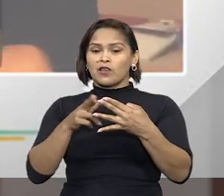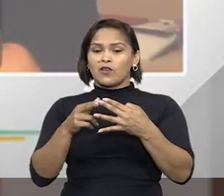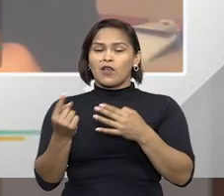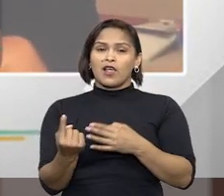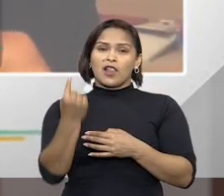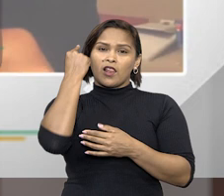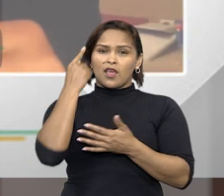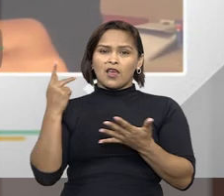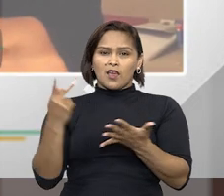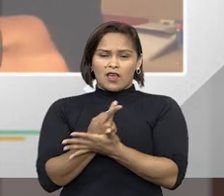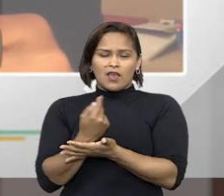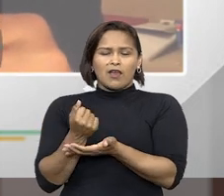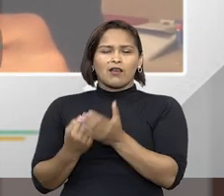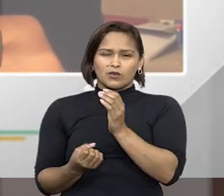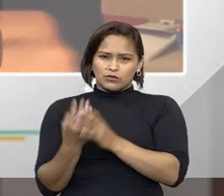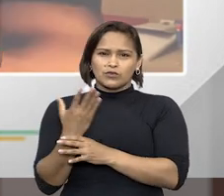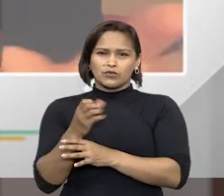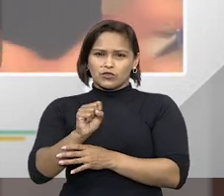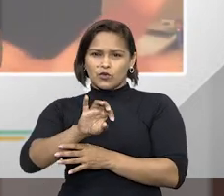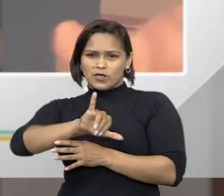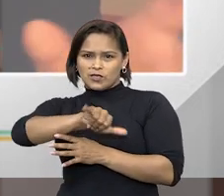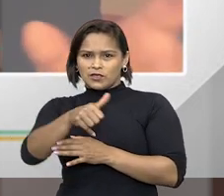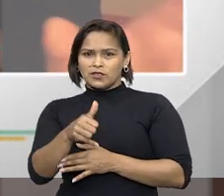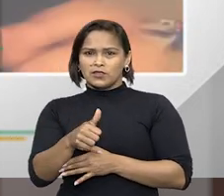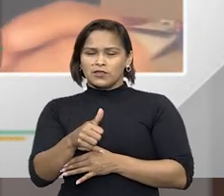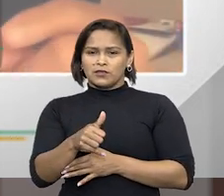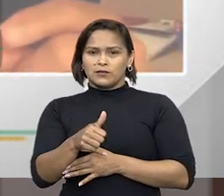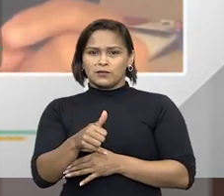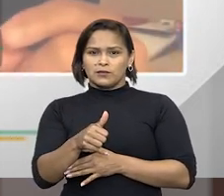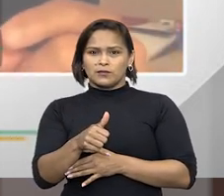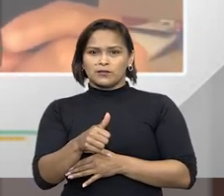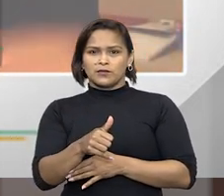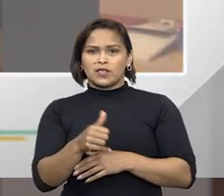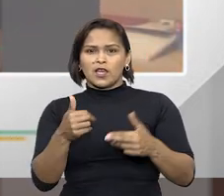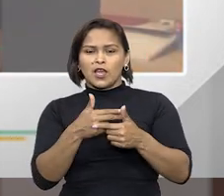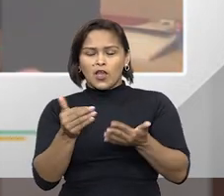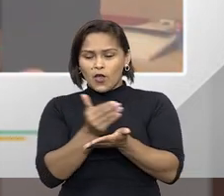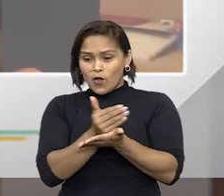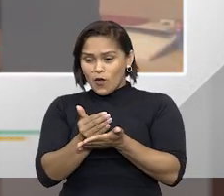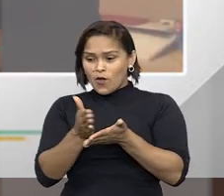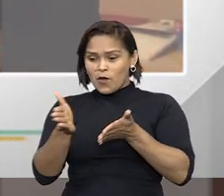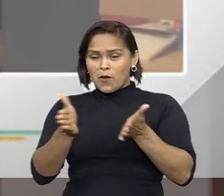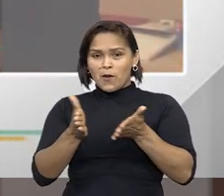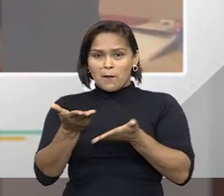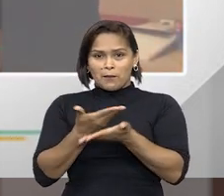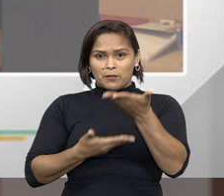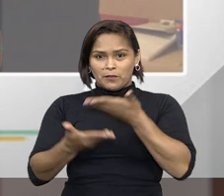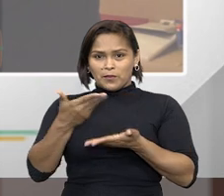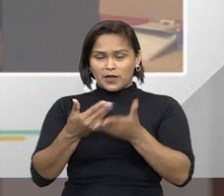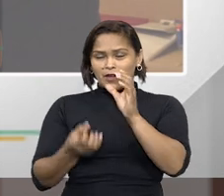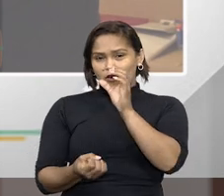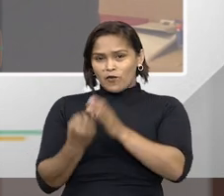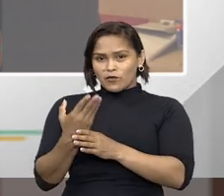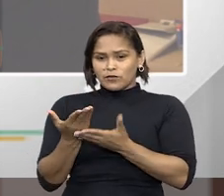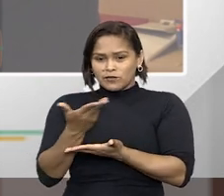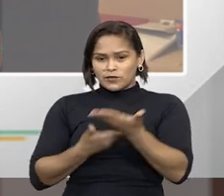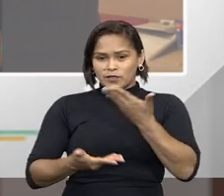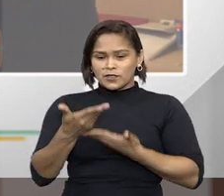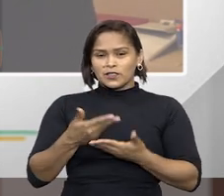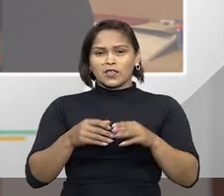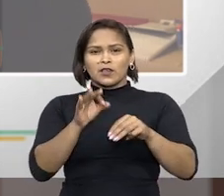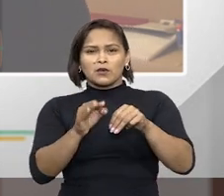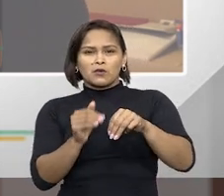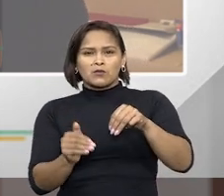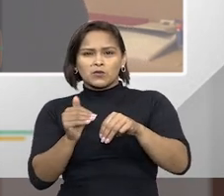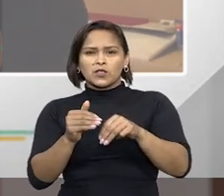começou o tribunal, né, eu fiz parte da área, fui fundador com o ministro Scarpezini, ministro Costa Lima,